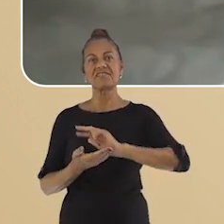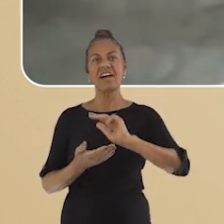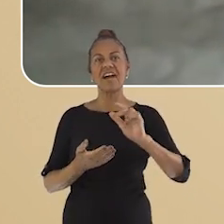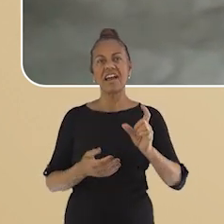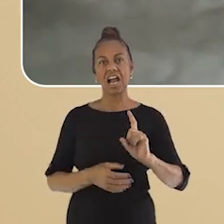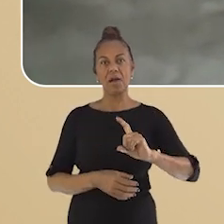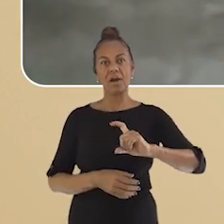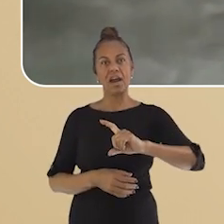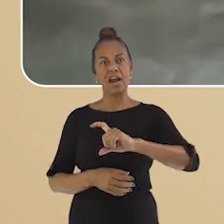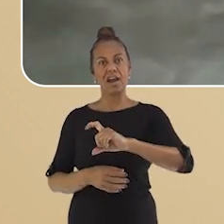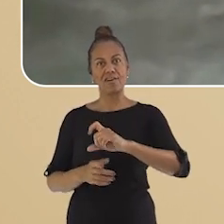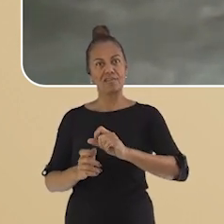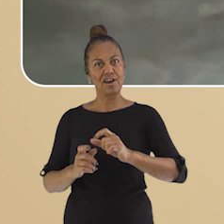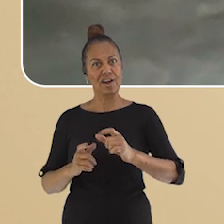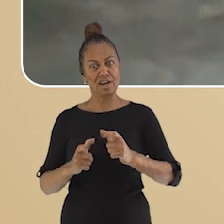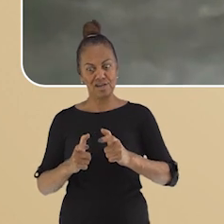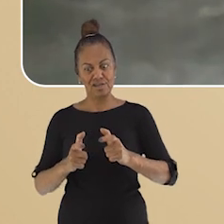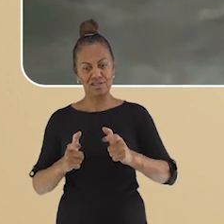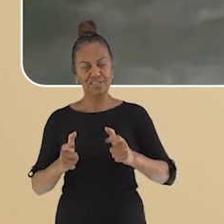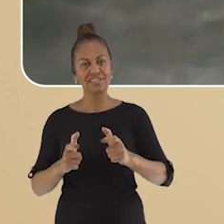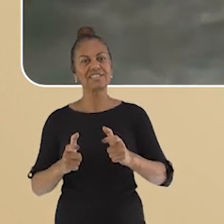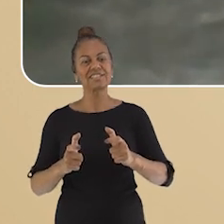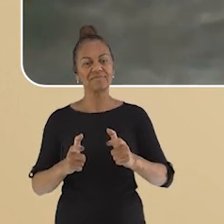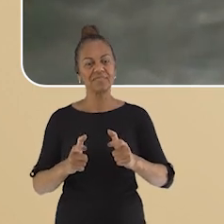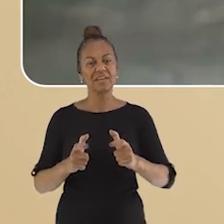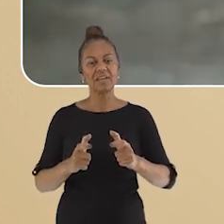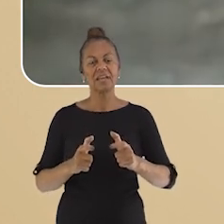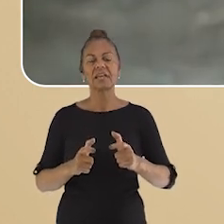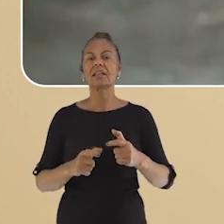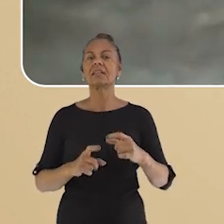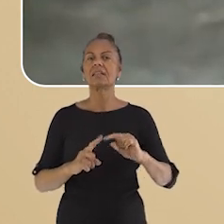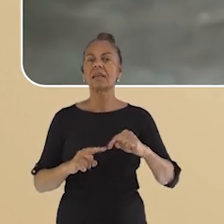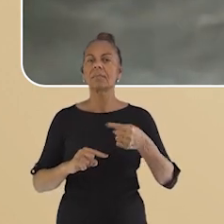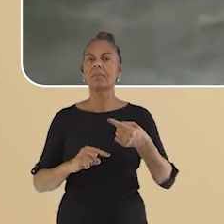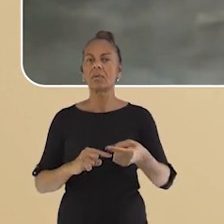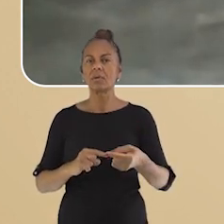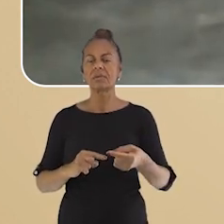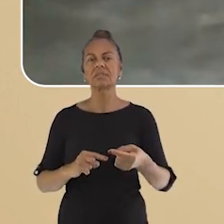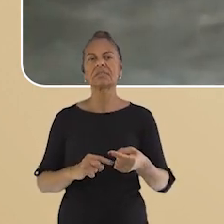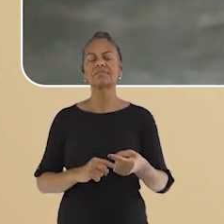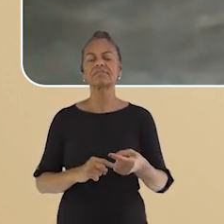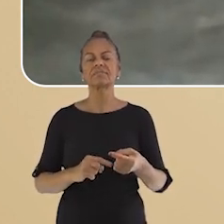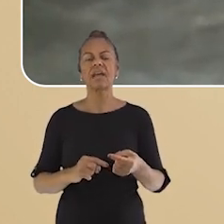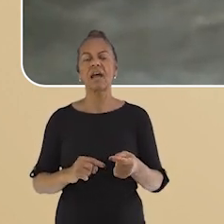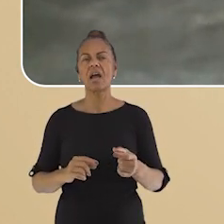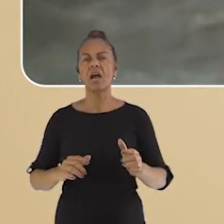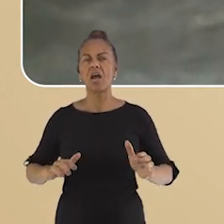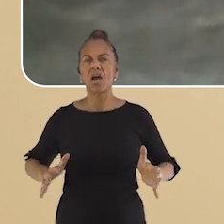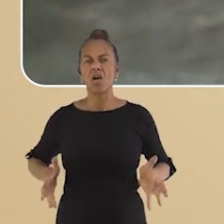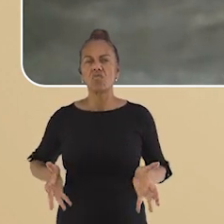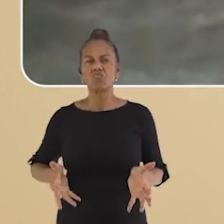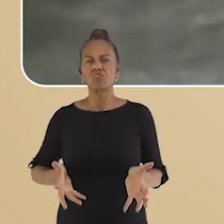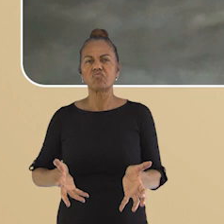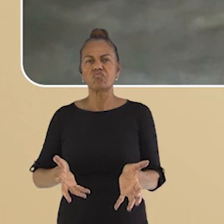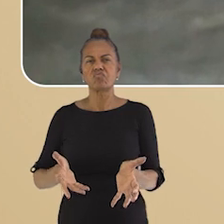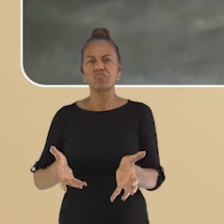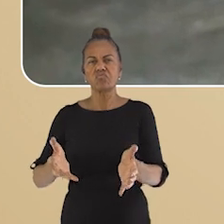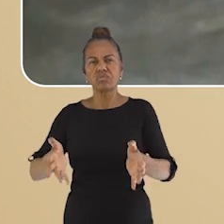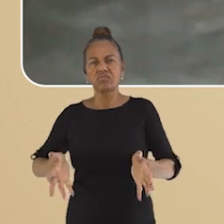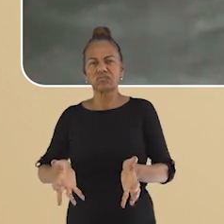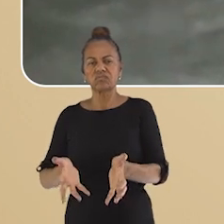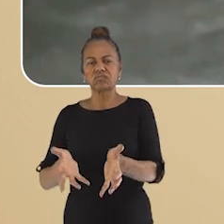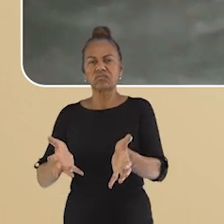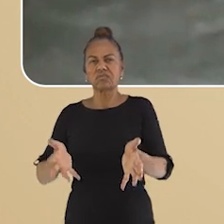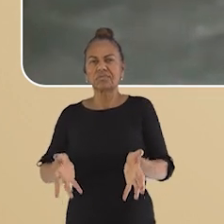grandão. E eu pegava peixe, minha. Depois, tem mais. Depois que a draga começou a mexer no rio,